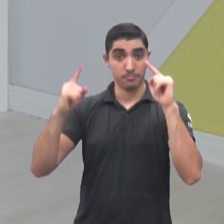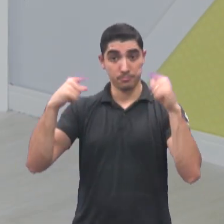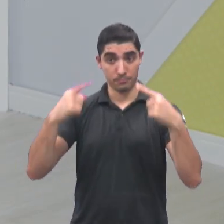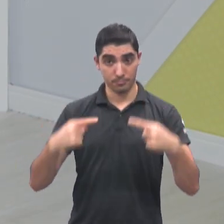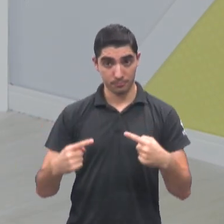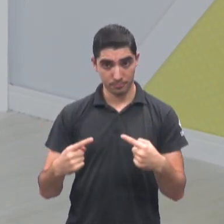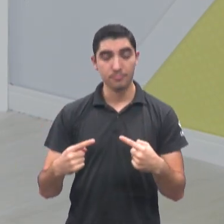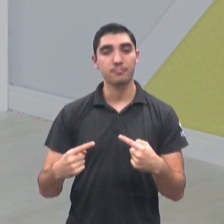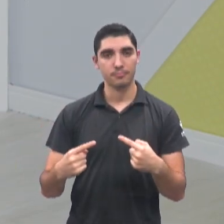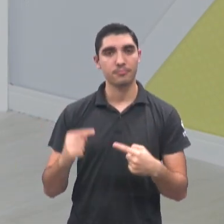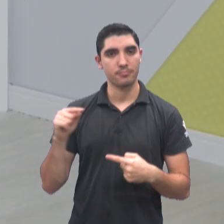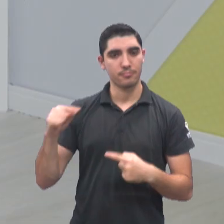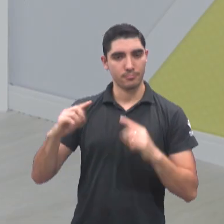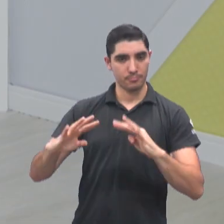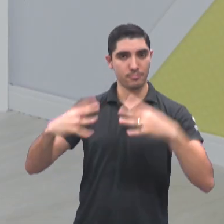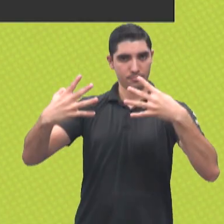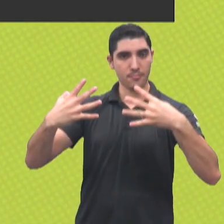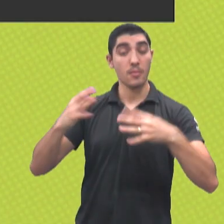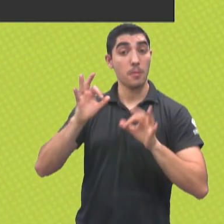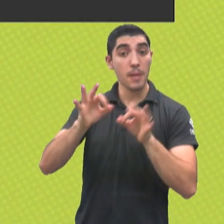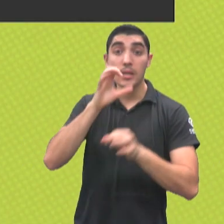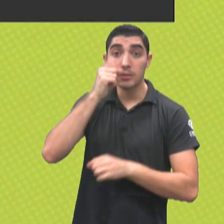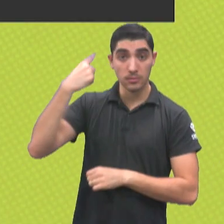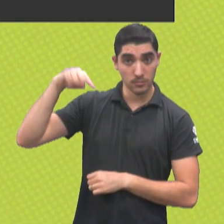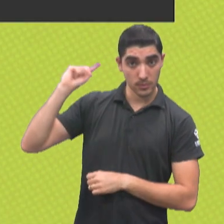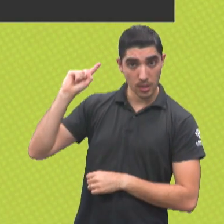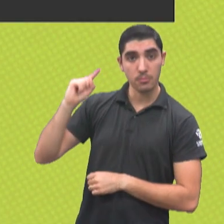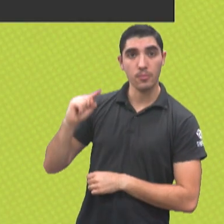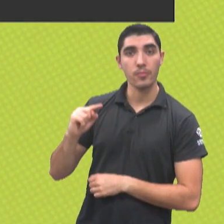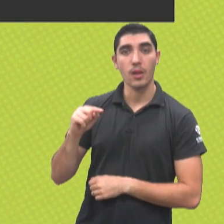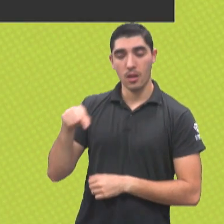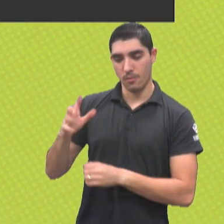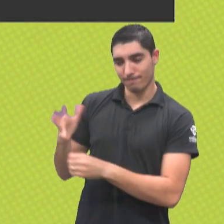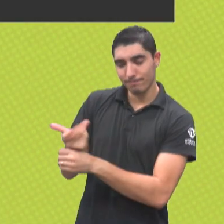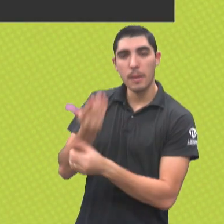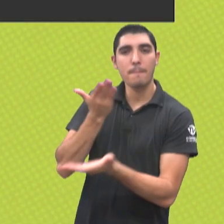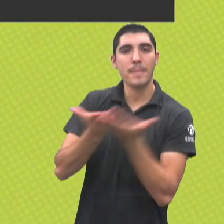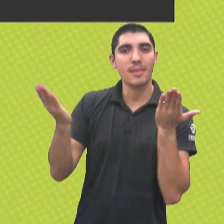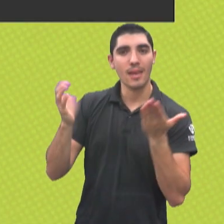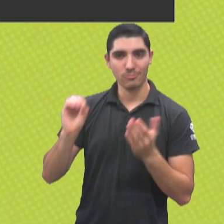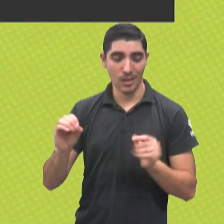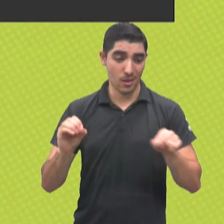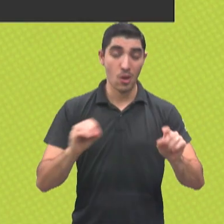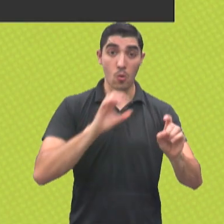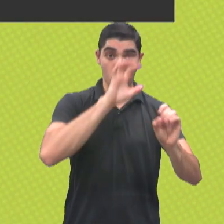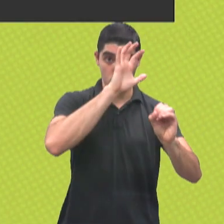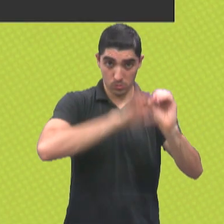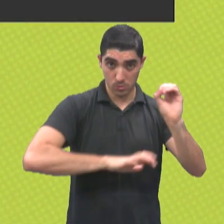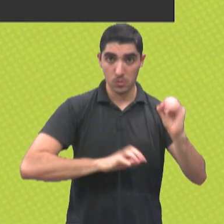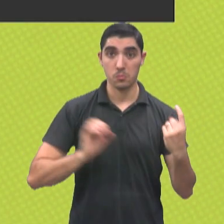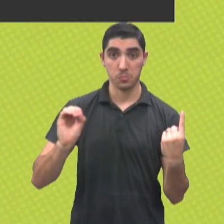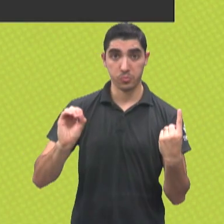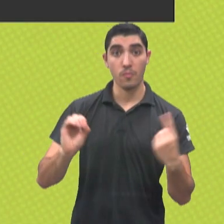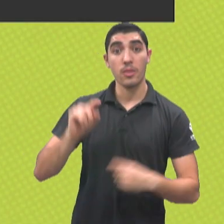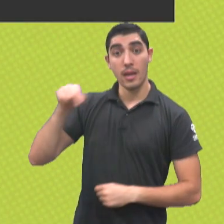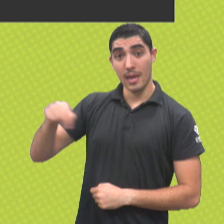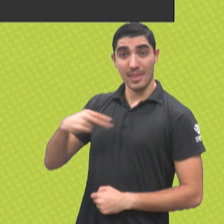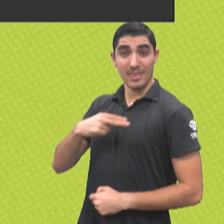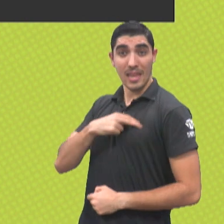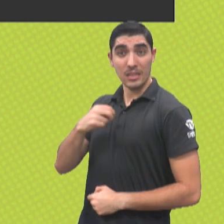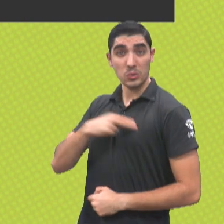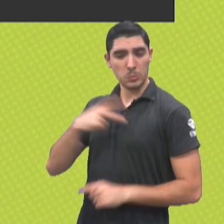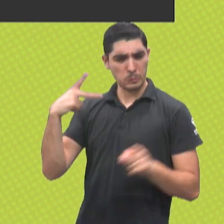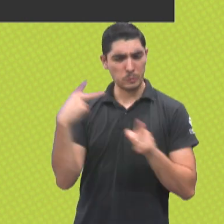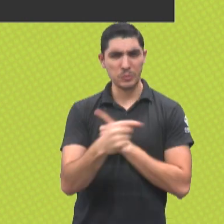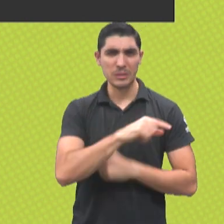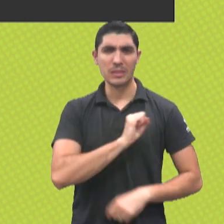de ida das quartas de final, todos os jogos foram no sábado. Colorado de Caieiras perdeu em casa para o União Barbarense 1-0, Nacional sapecou São Caetano, hein?